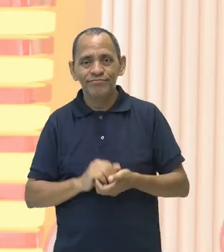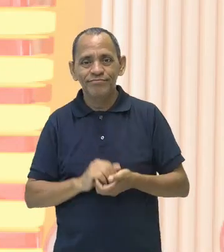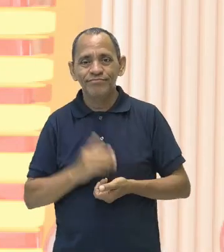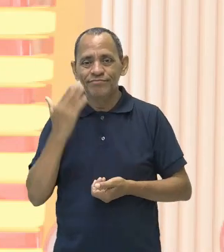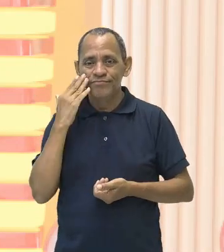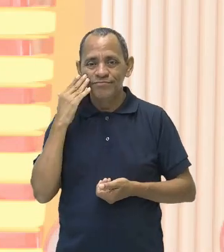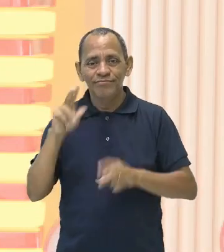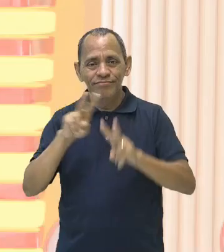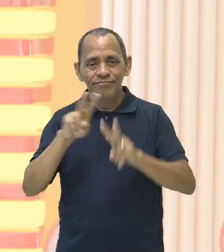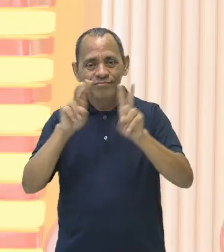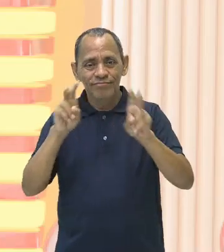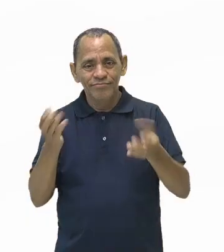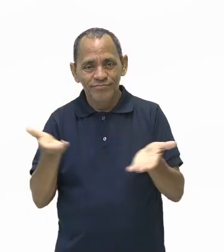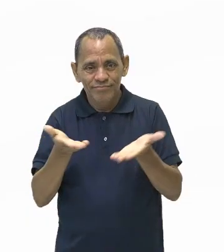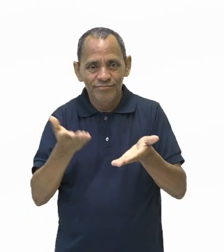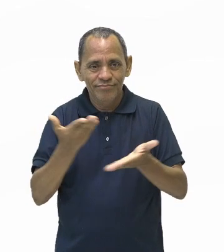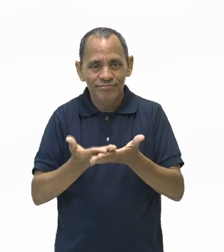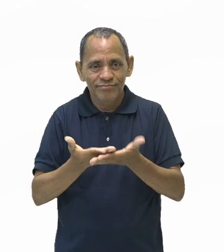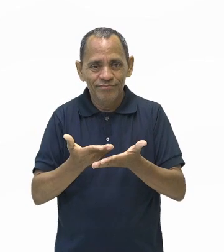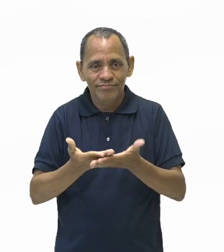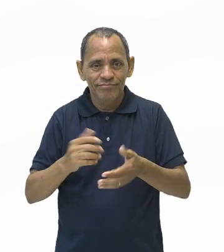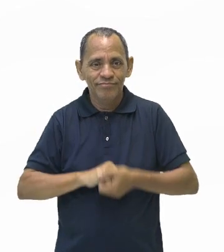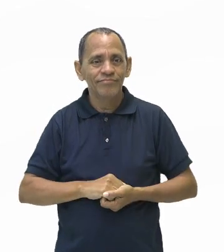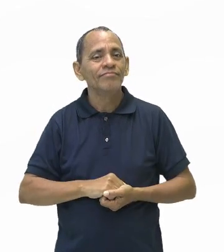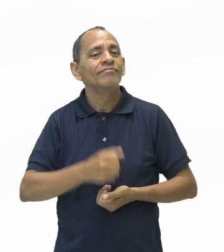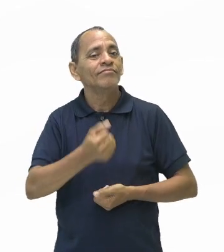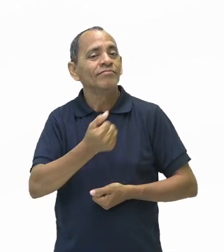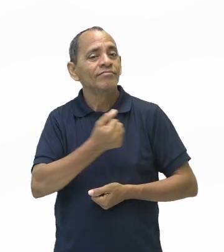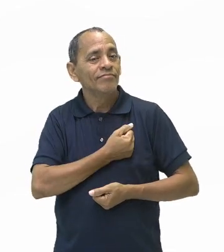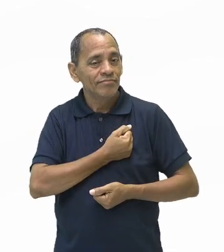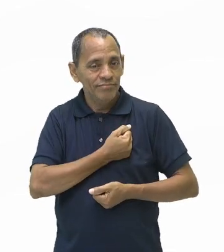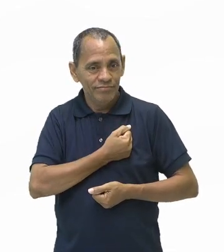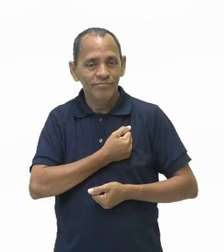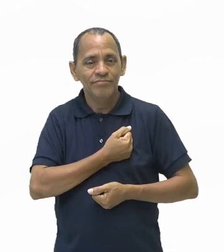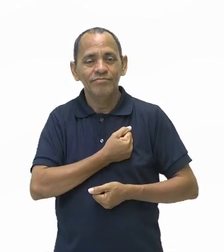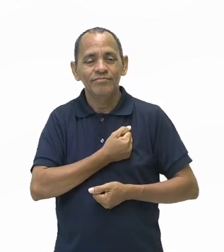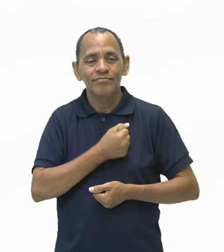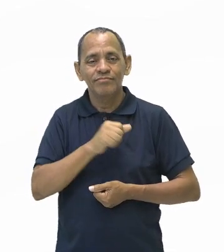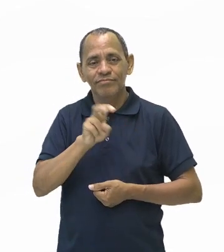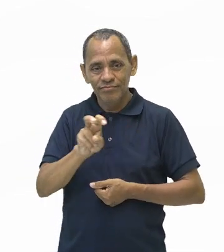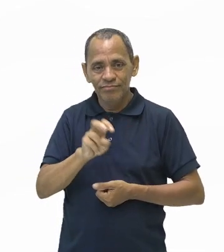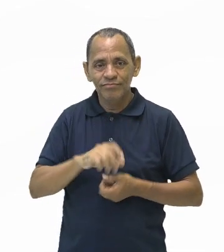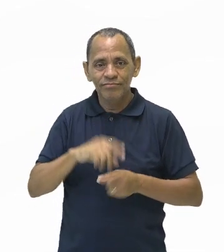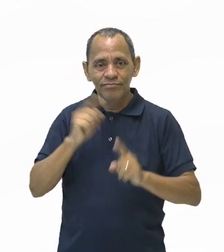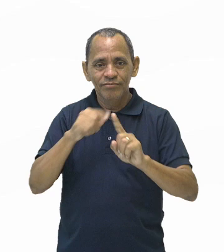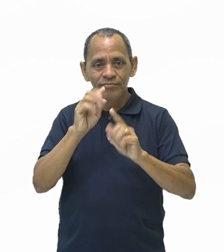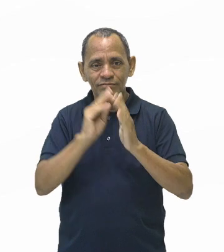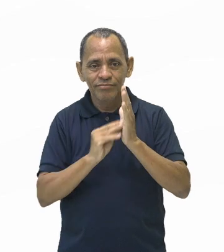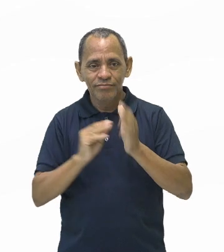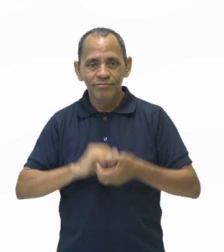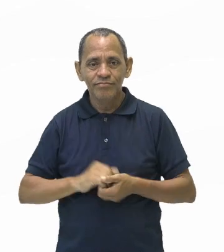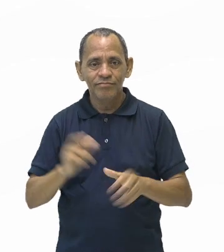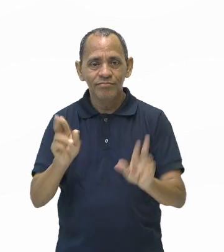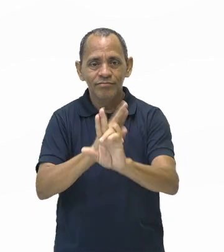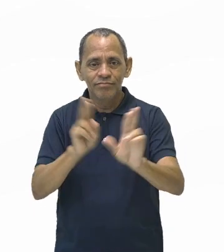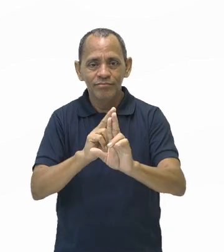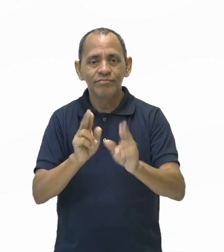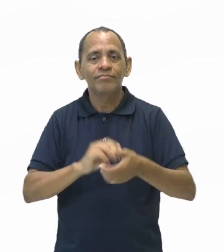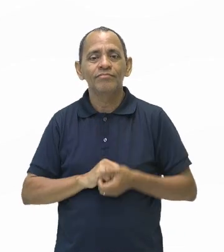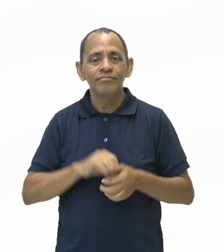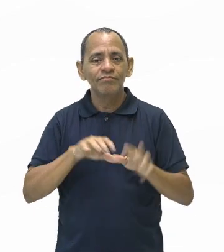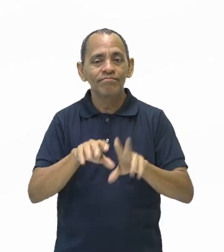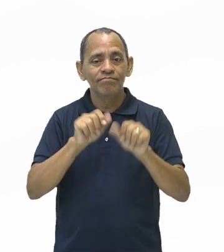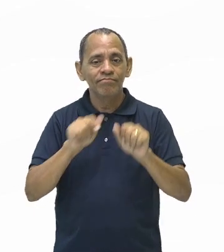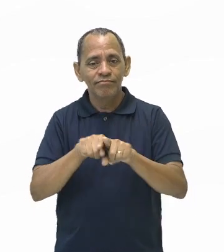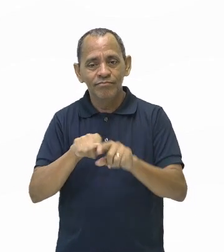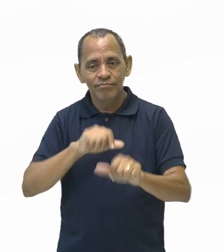tema da nossa aula. A aula de número 5 tem como objeto de conhecimento relações de